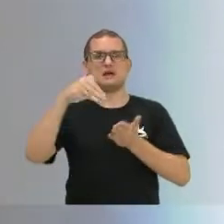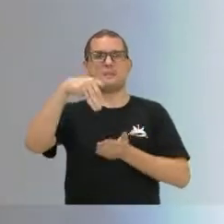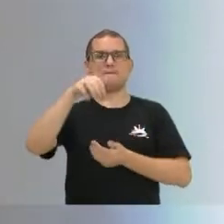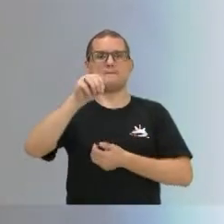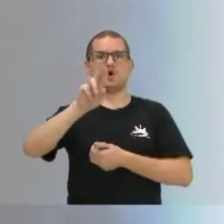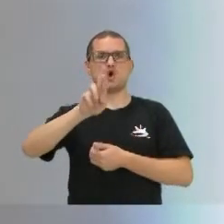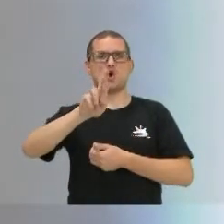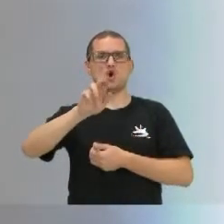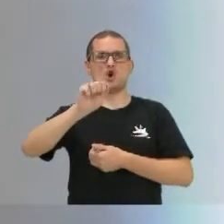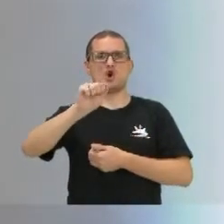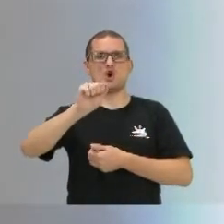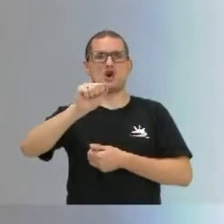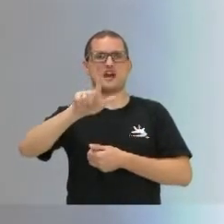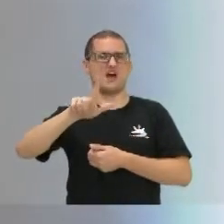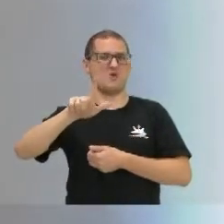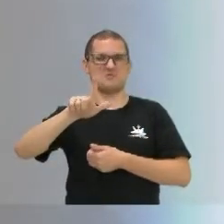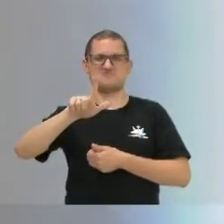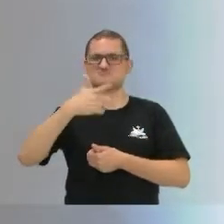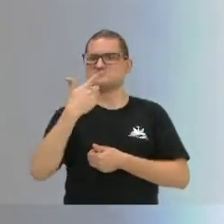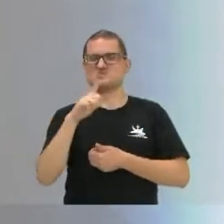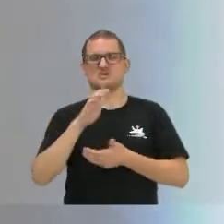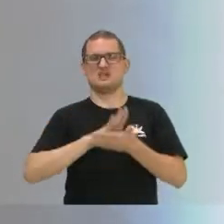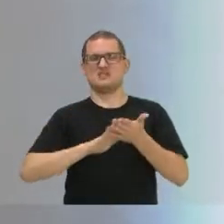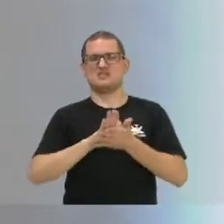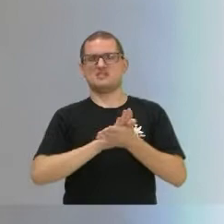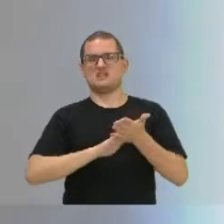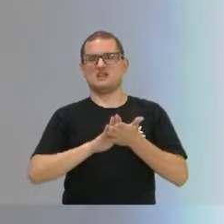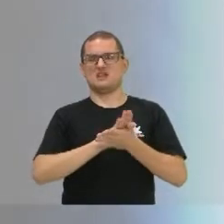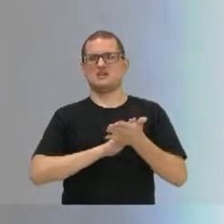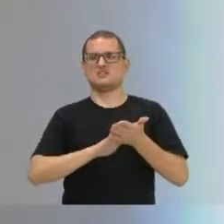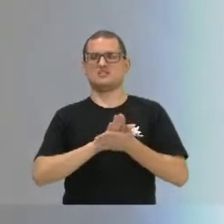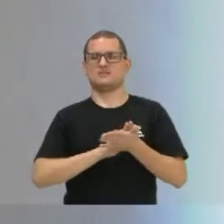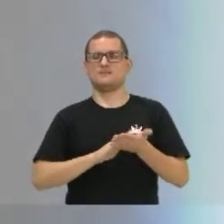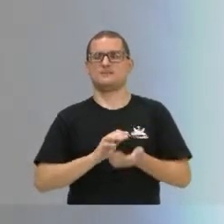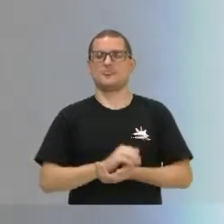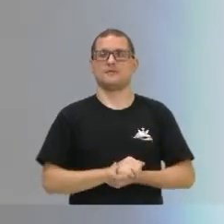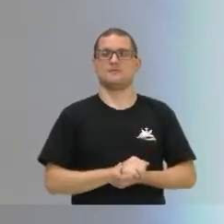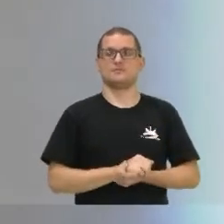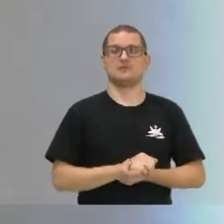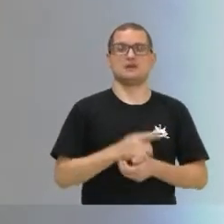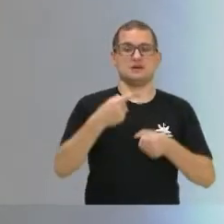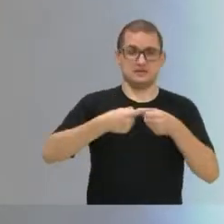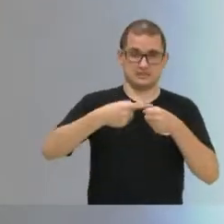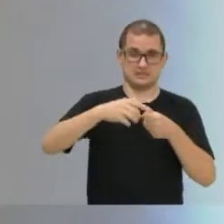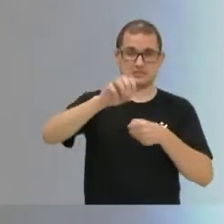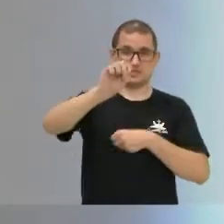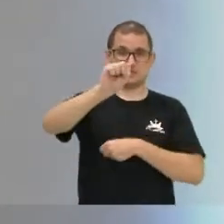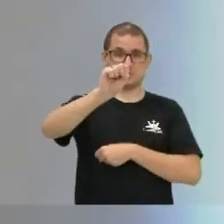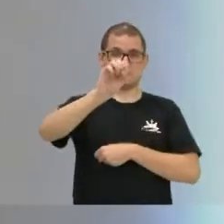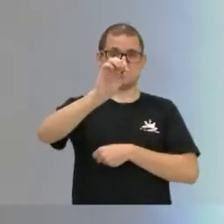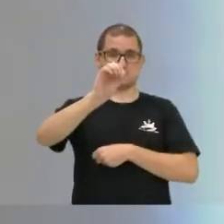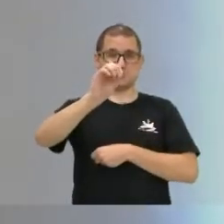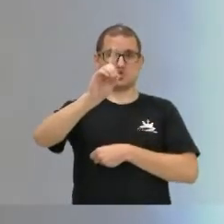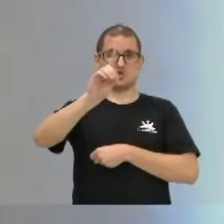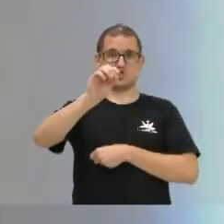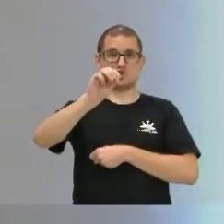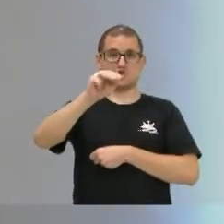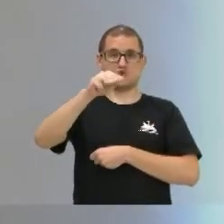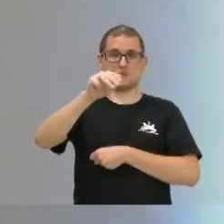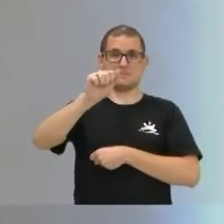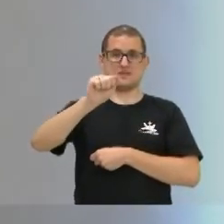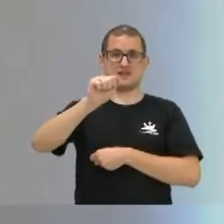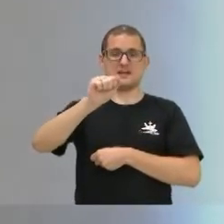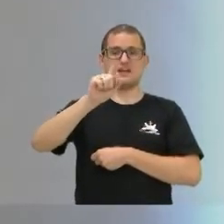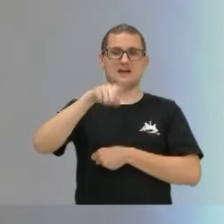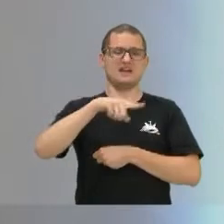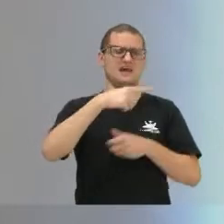mas não livro do profeta isaías esta cidade sodoma sodoma é a cidade de quem é